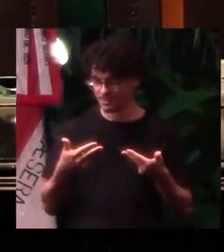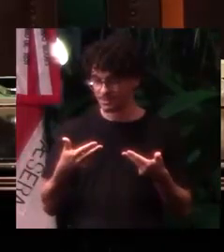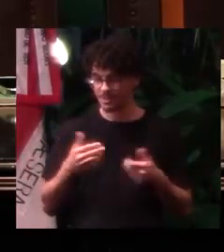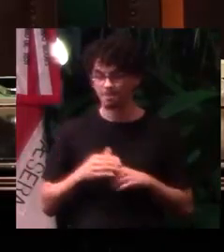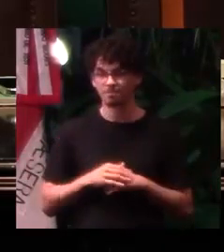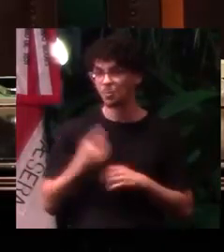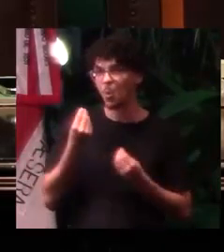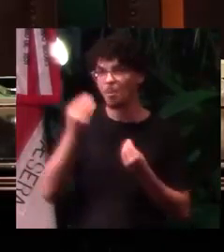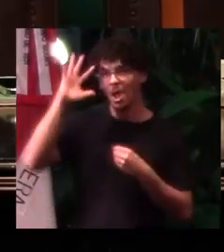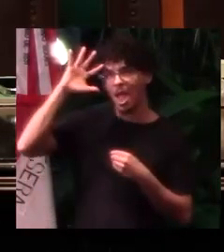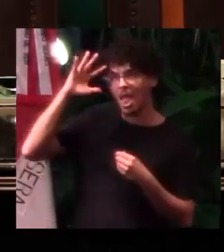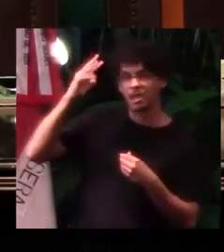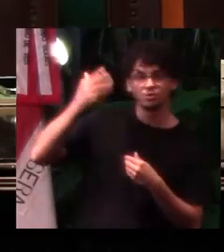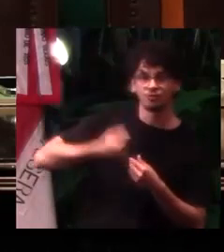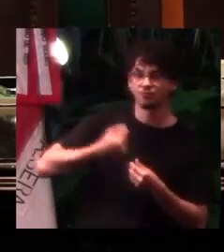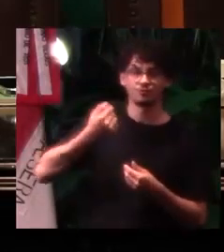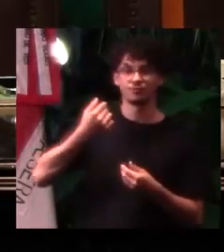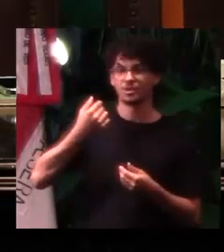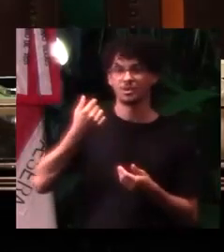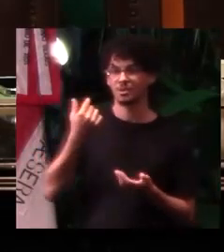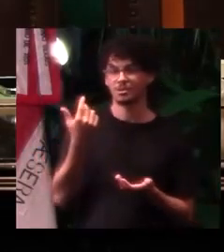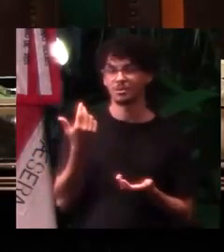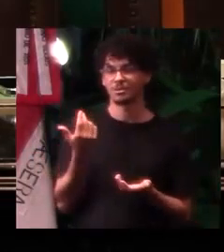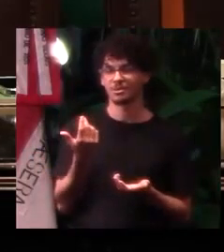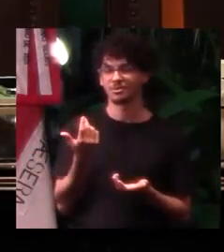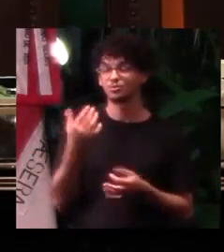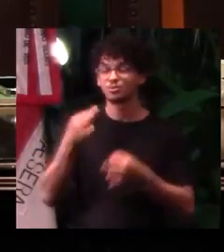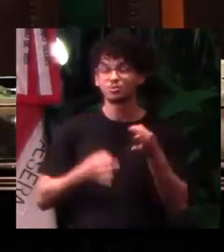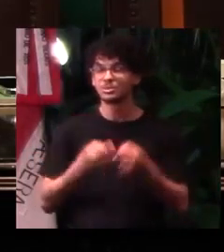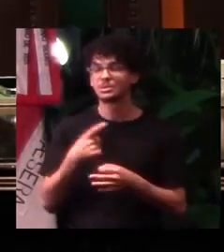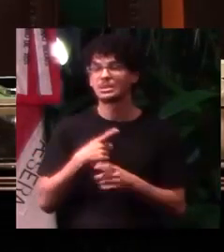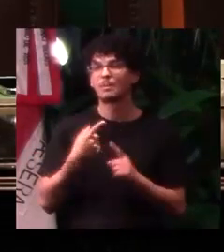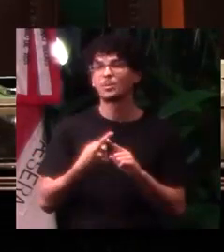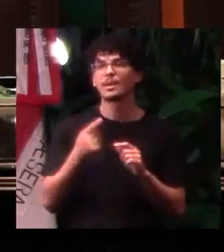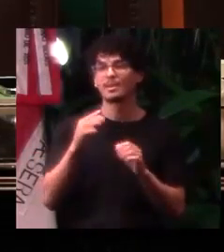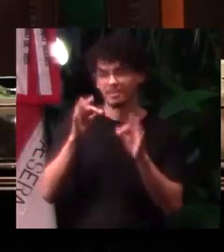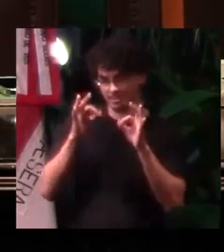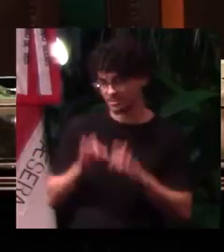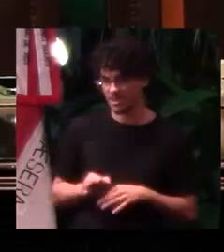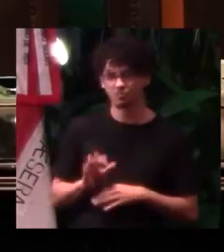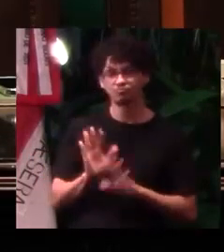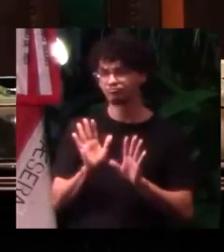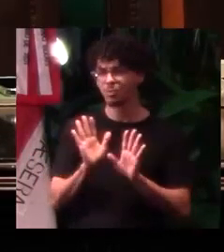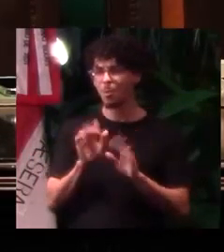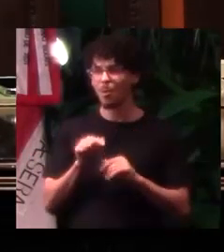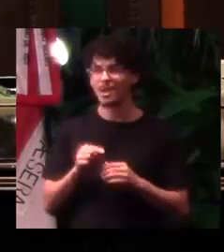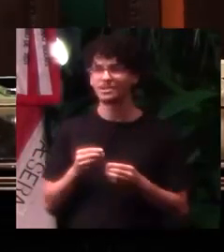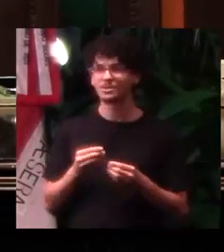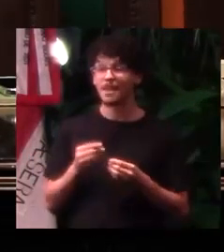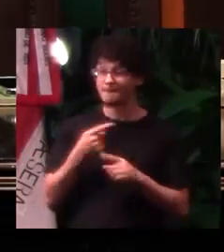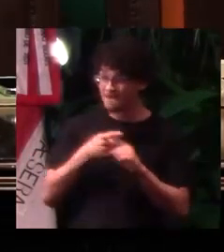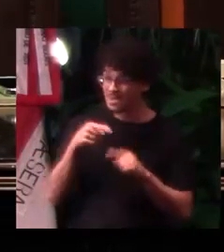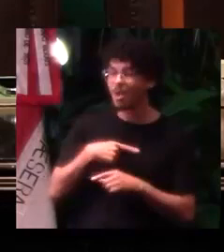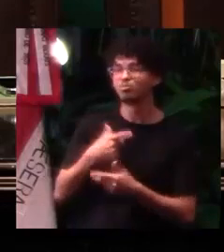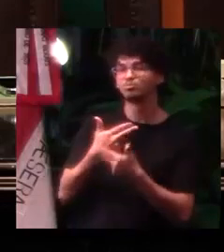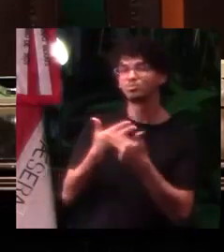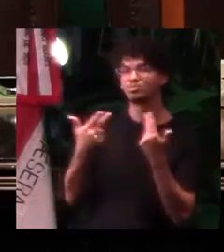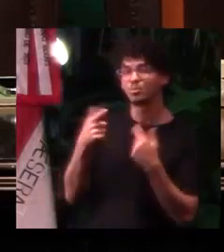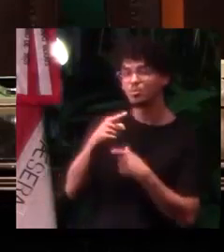numa decisão jurídica sobre eles com a isenção necessária. Essa seria